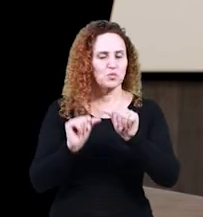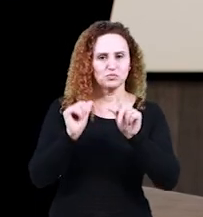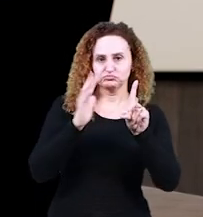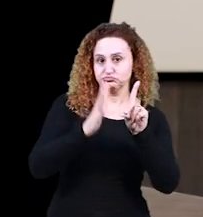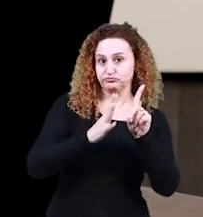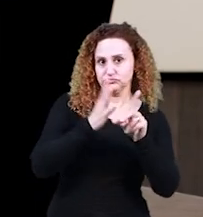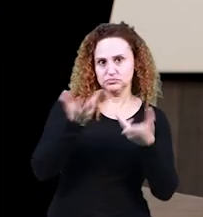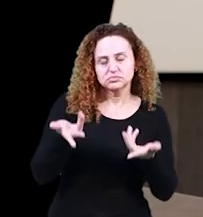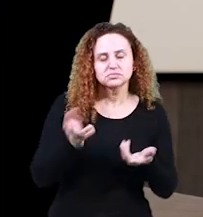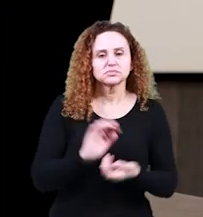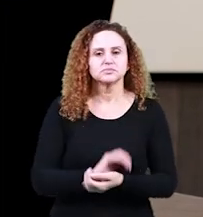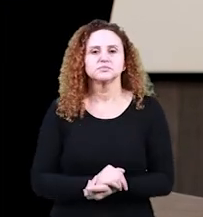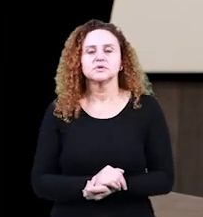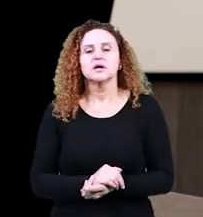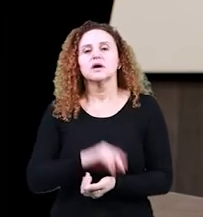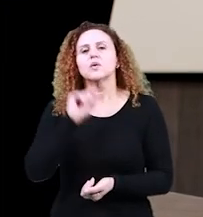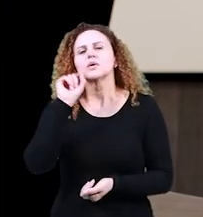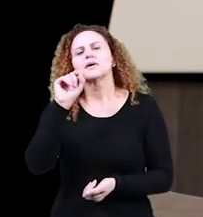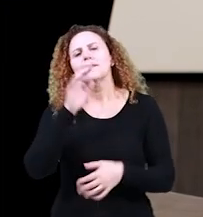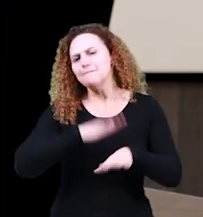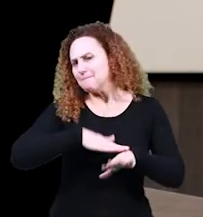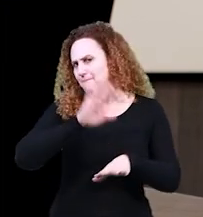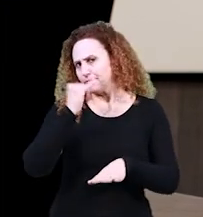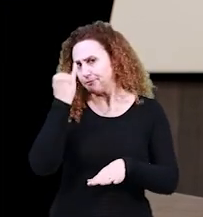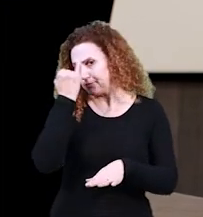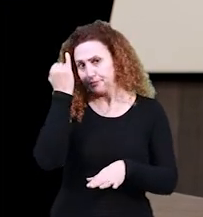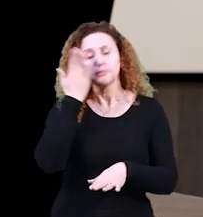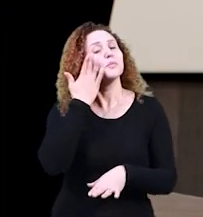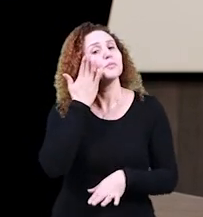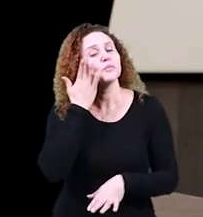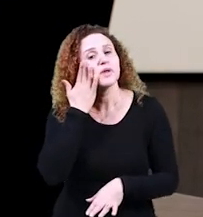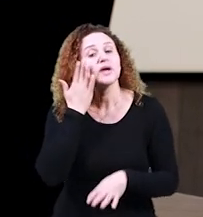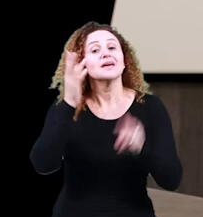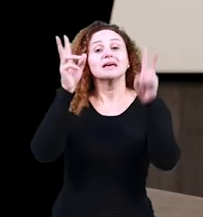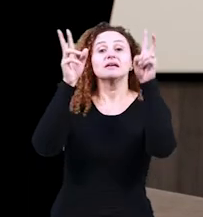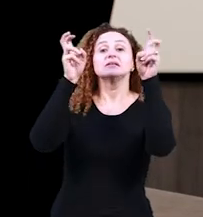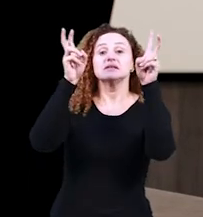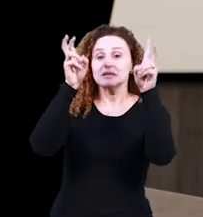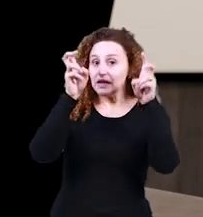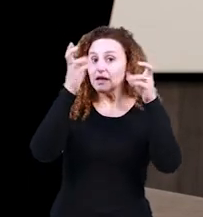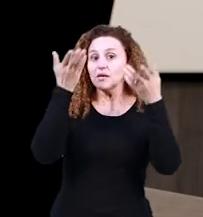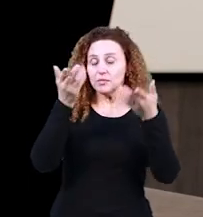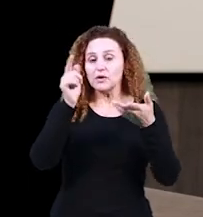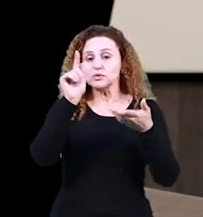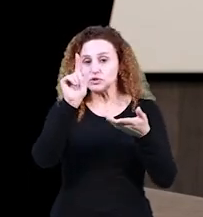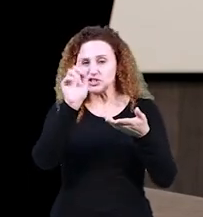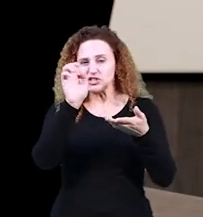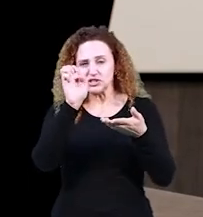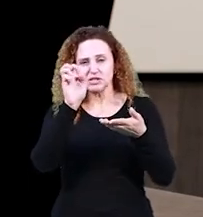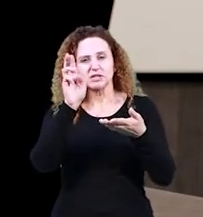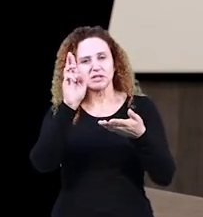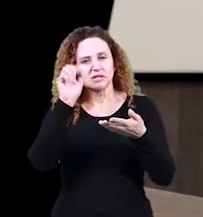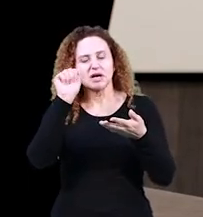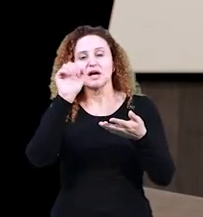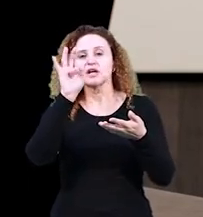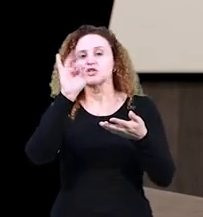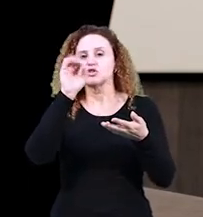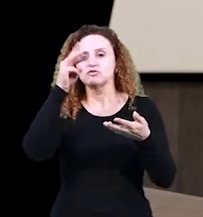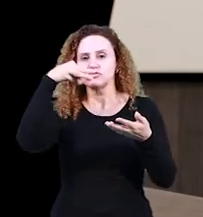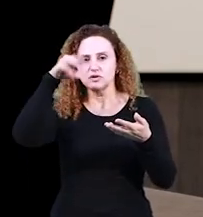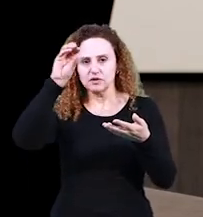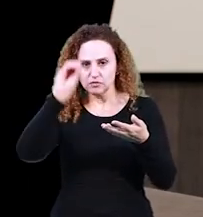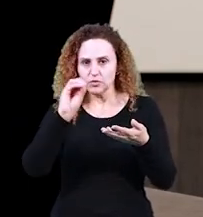é uma coisa que é importante saber é que hoje era ativismo ele foi ele se